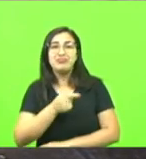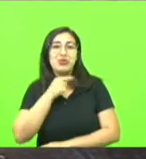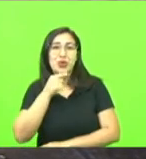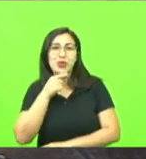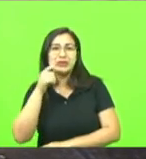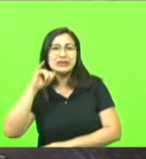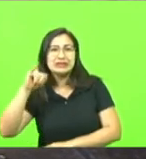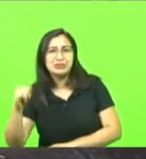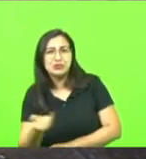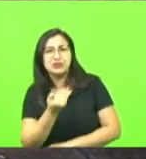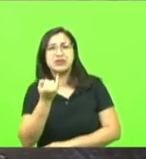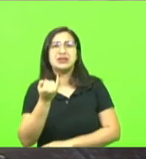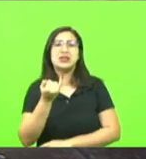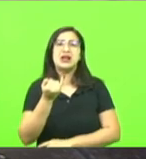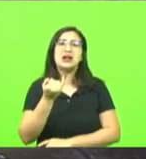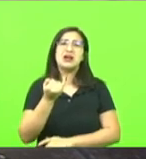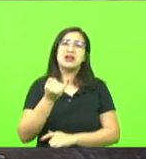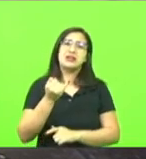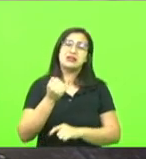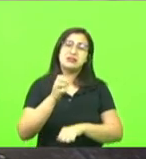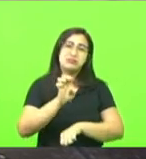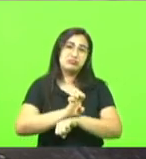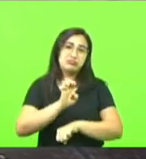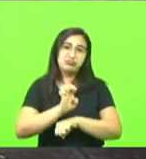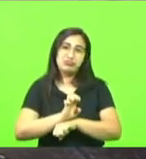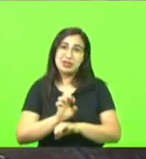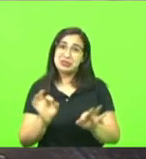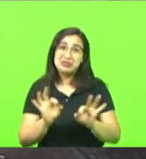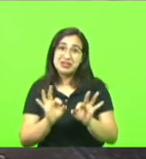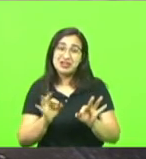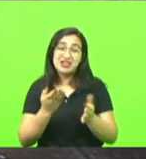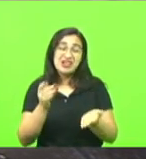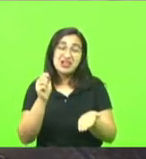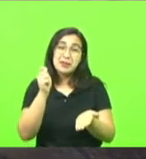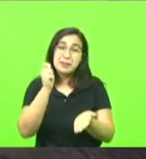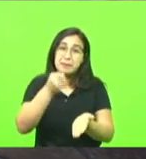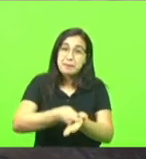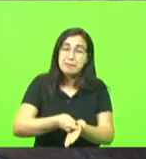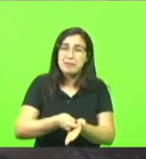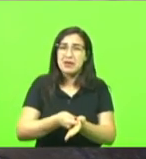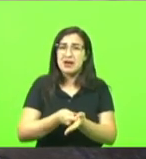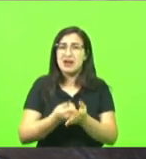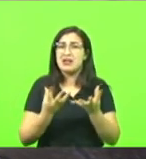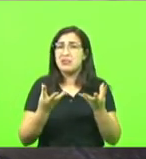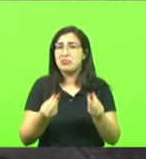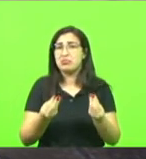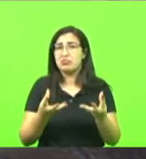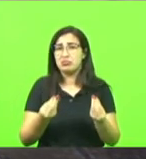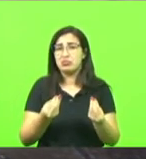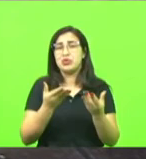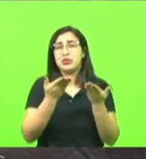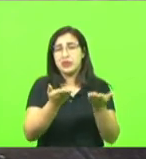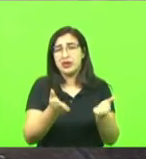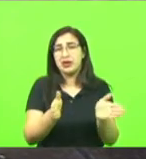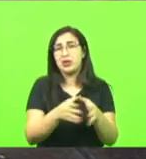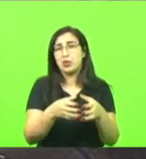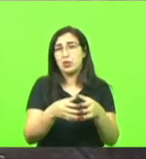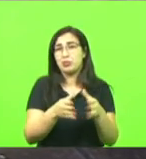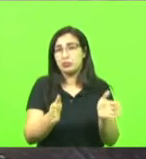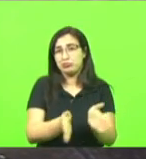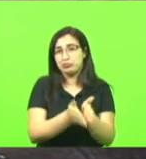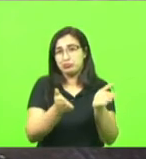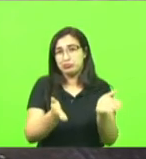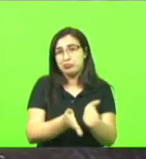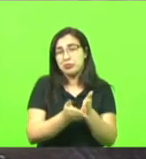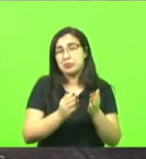com a ação estatal. É isso mesmo, quem paga a maior parte de qualquer despesa pública são os mais pobres, especialmente